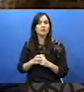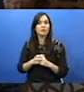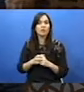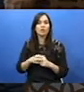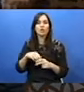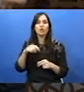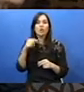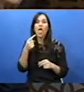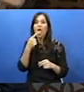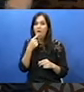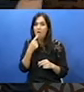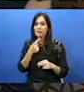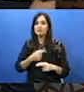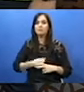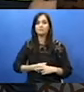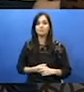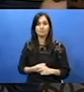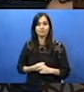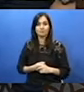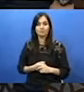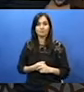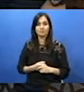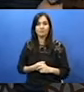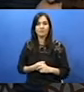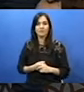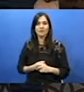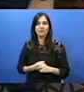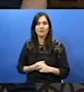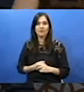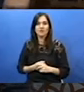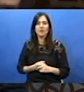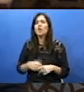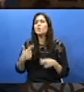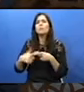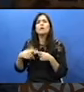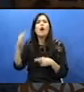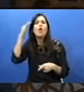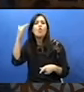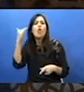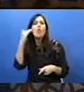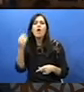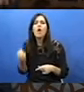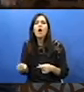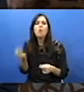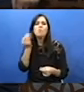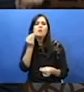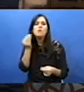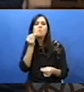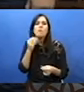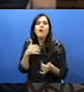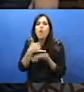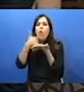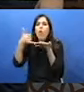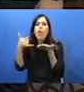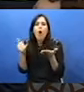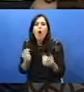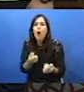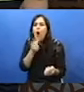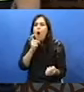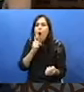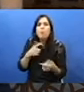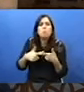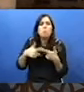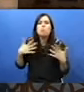o LSD. Por que os adolescentes experimentam drogas? Por que se isso faz mal para a